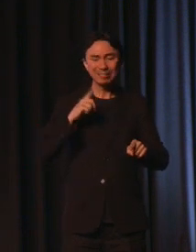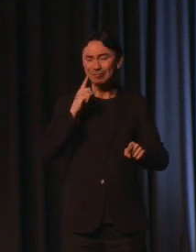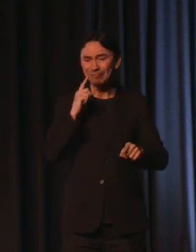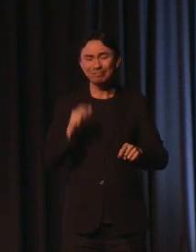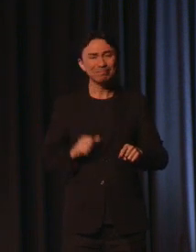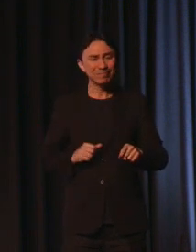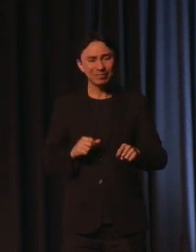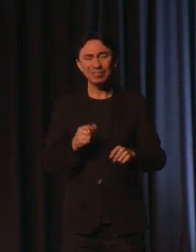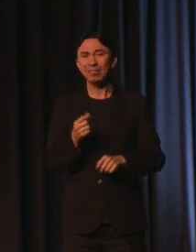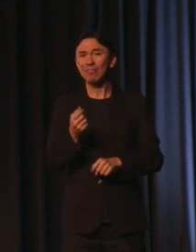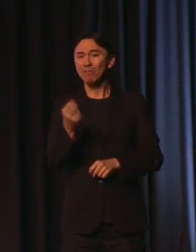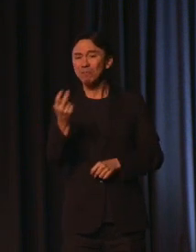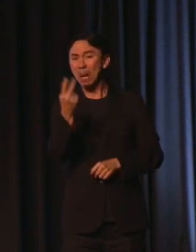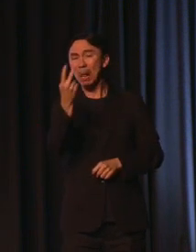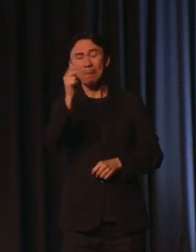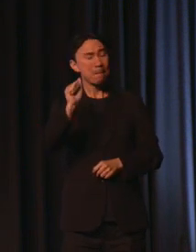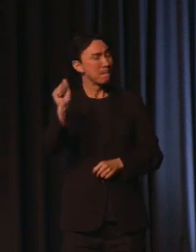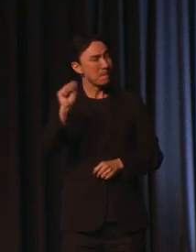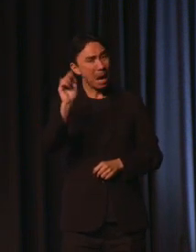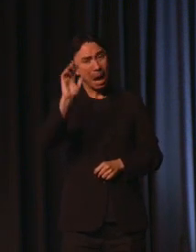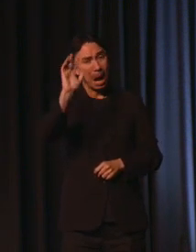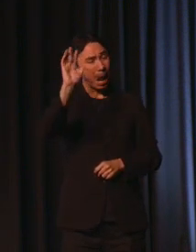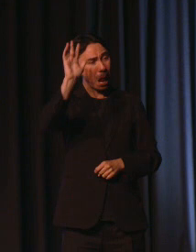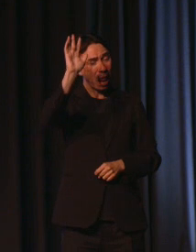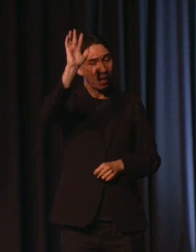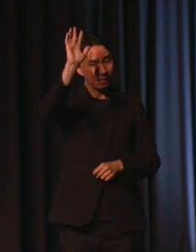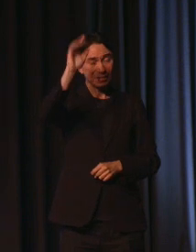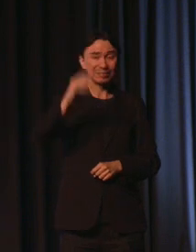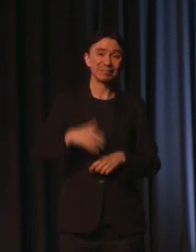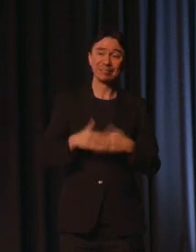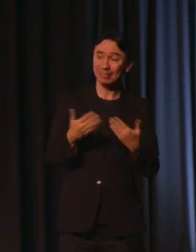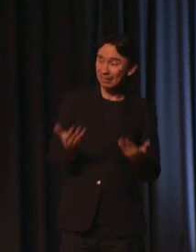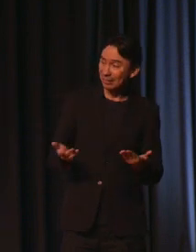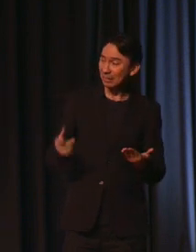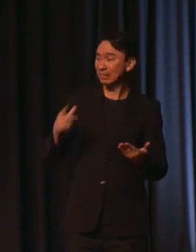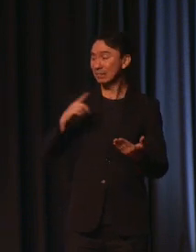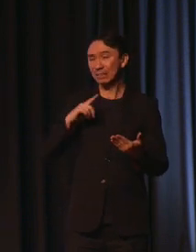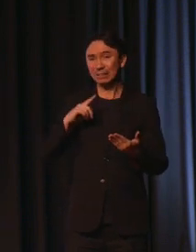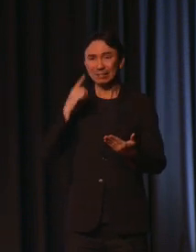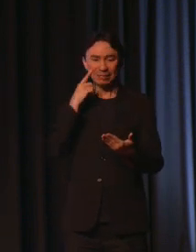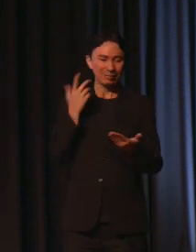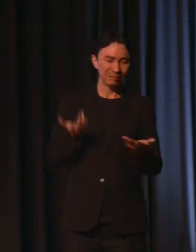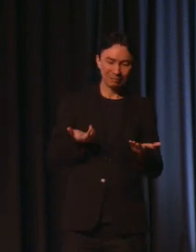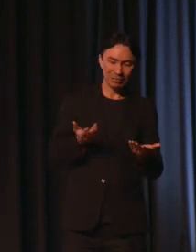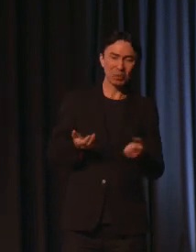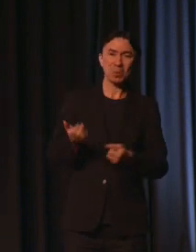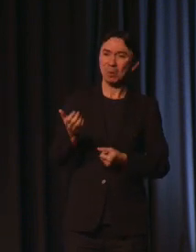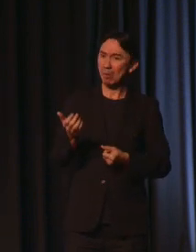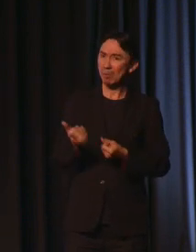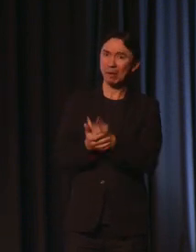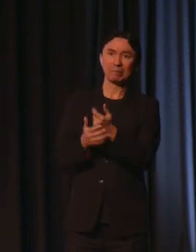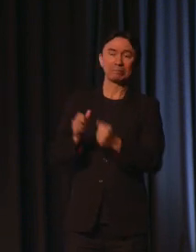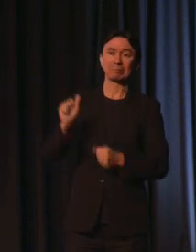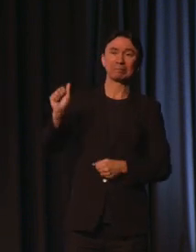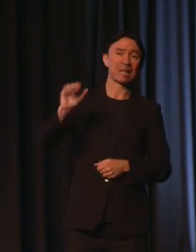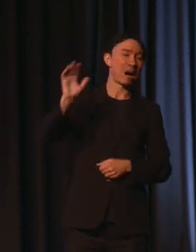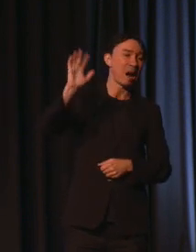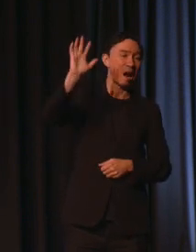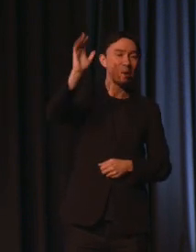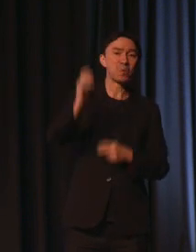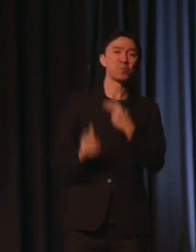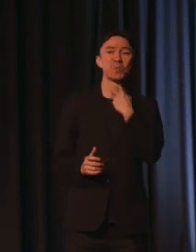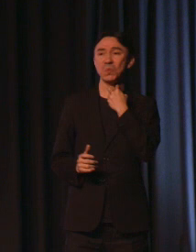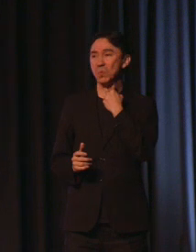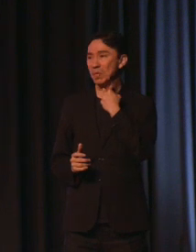maior do que seria aquele preço de referência, então acontece o fracasso, a gente não pode comprar com preços tão elevados. Tá?